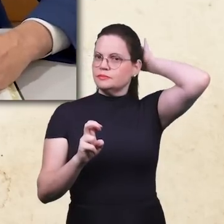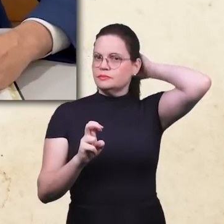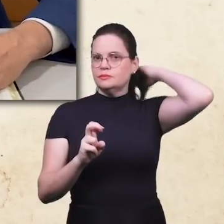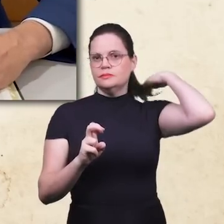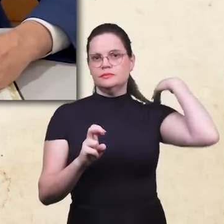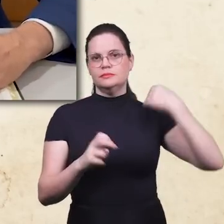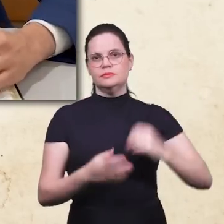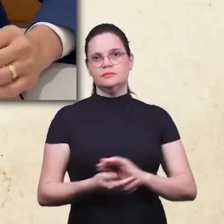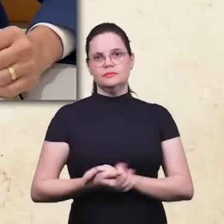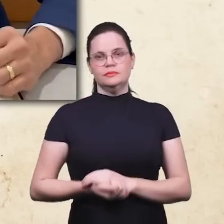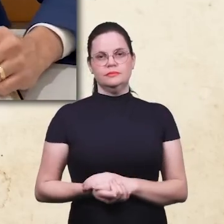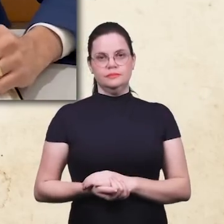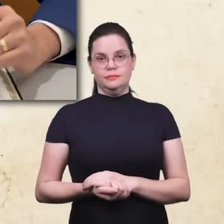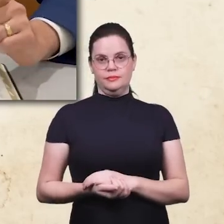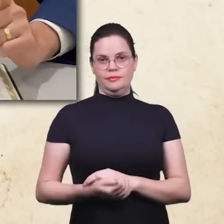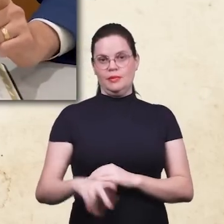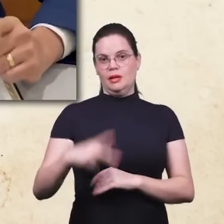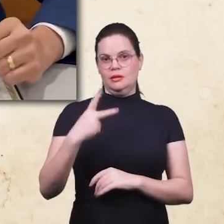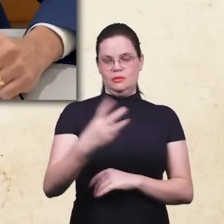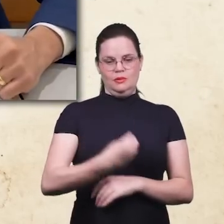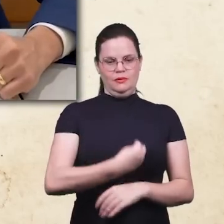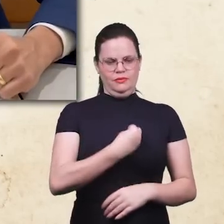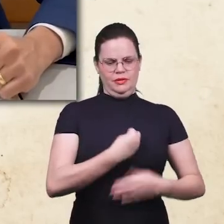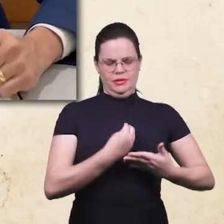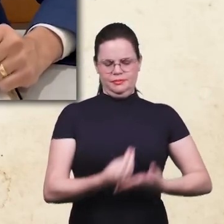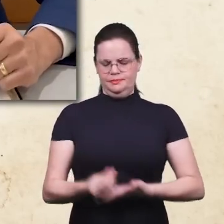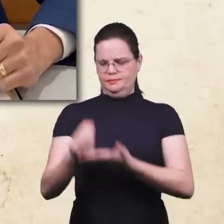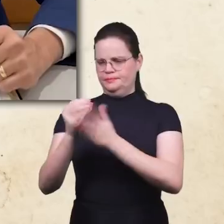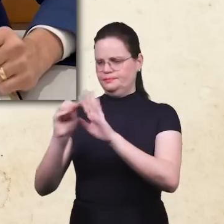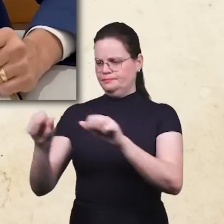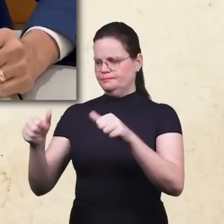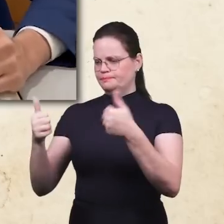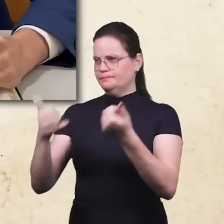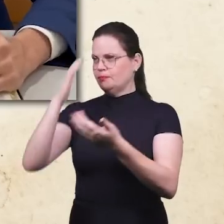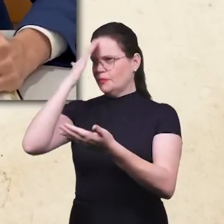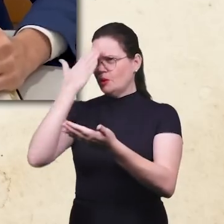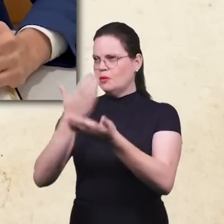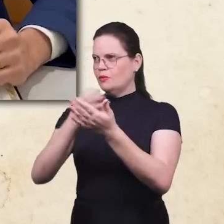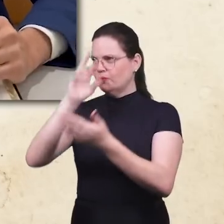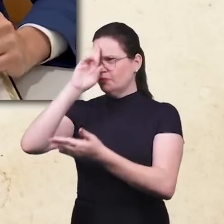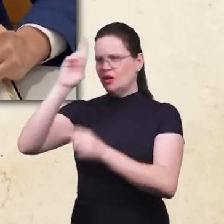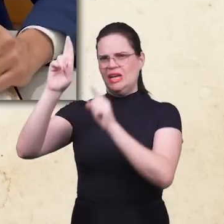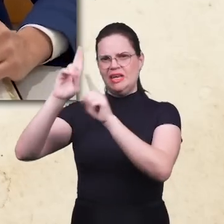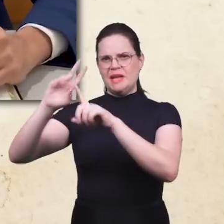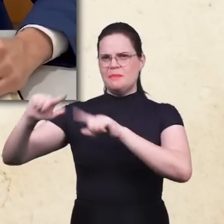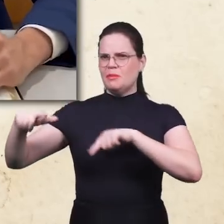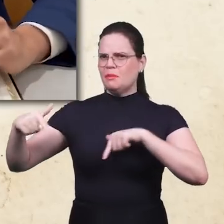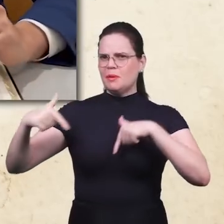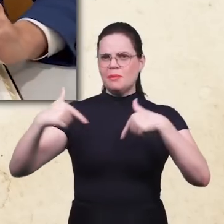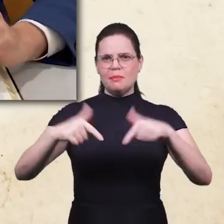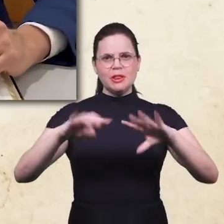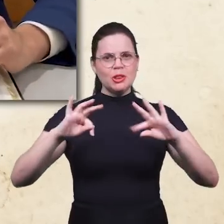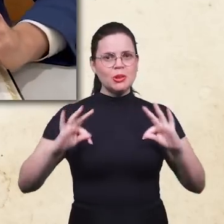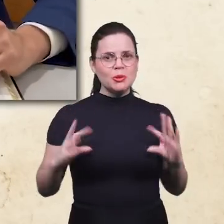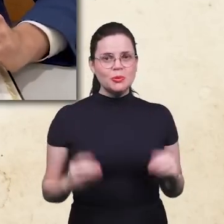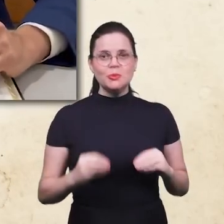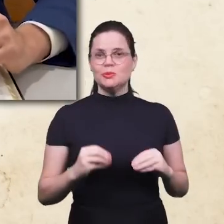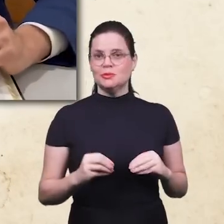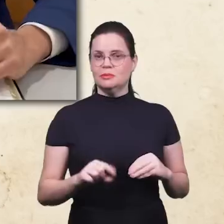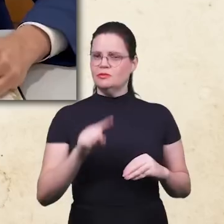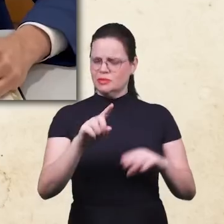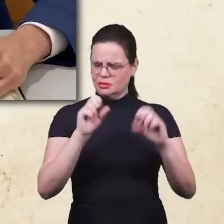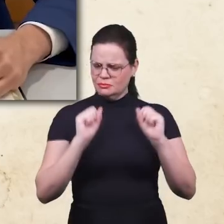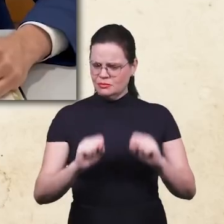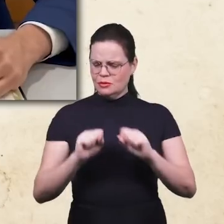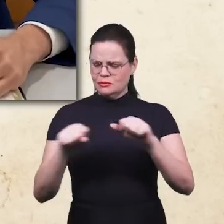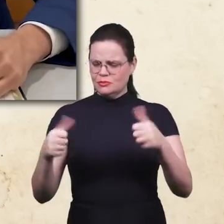seguinte: entrega o teu caminho ao Senhor, confia nele e ele tudo fará. Entrega o teu caminho